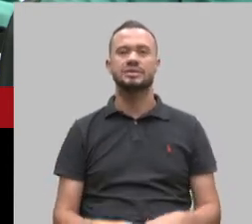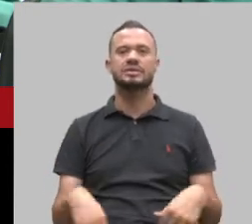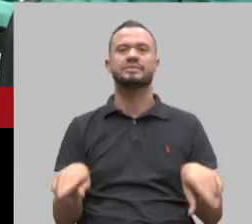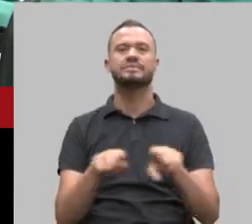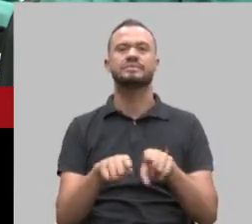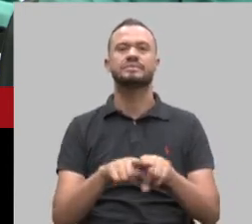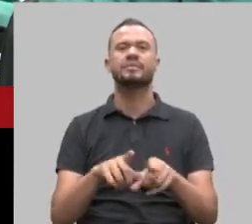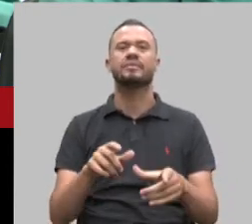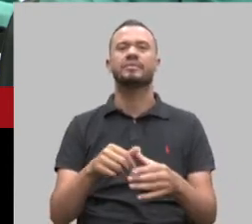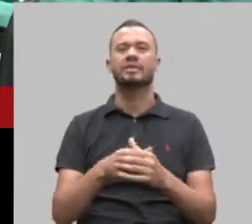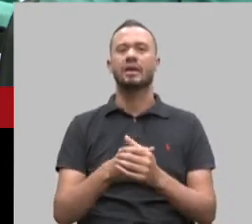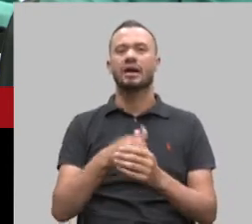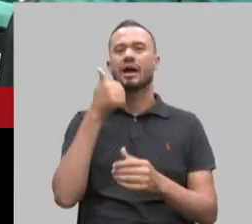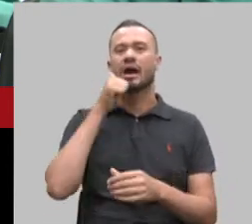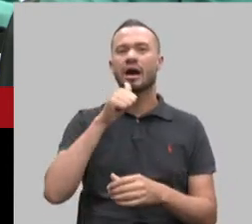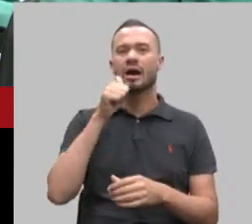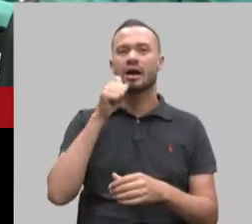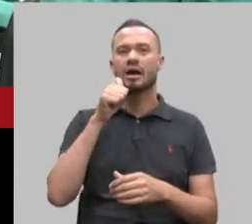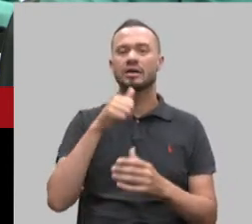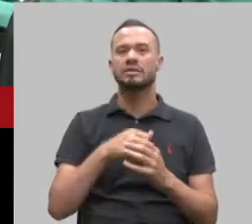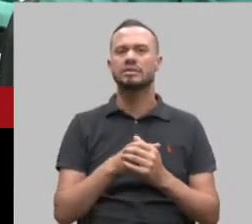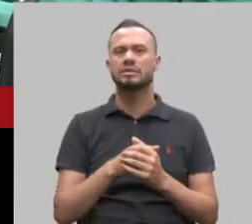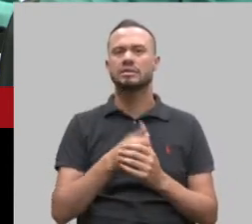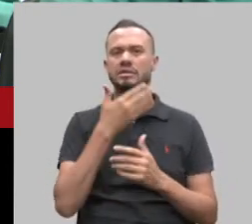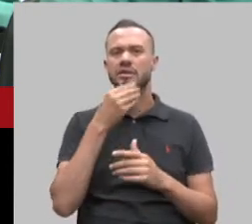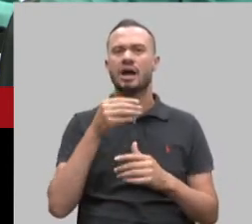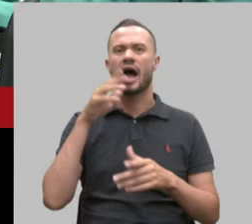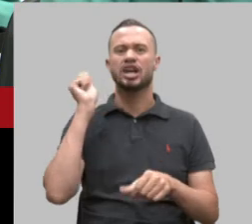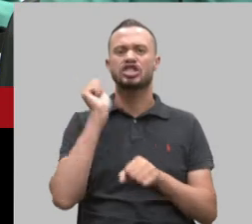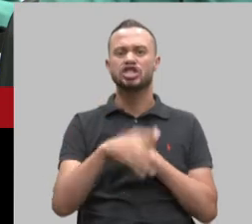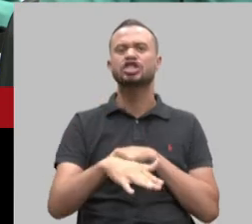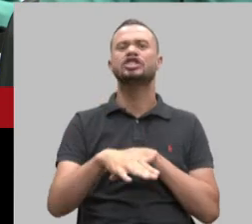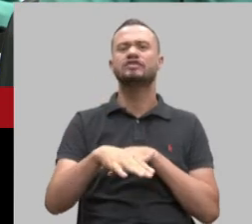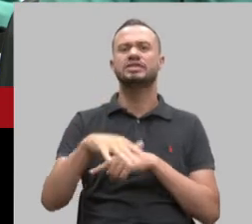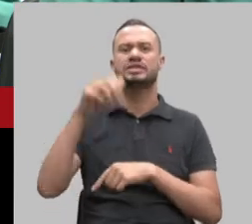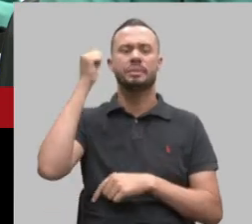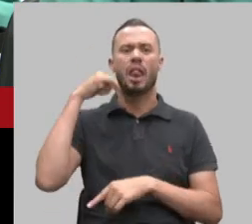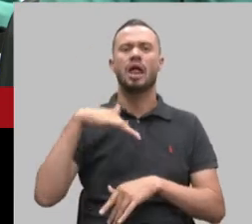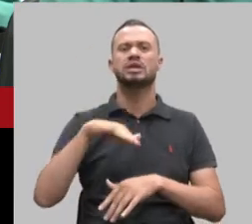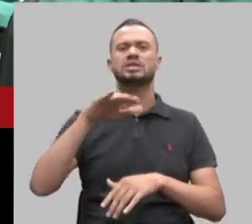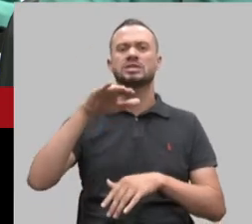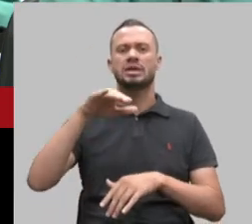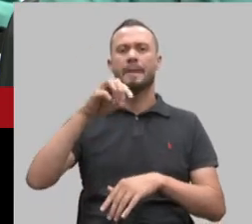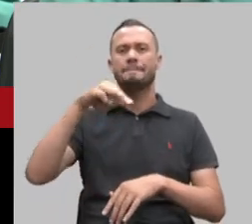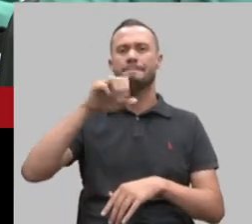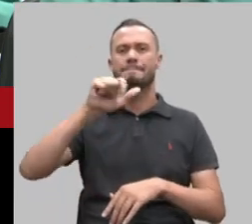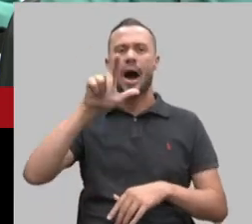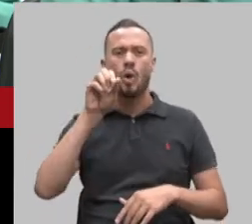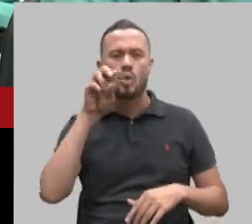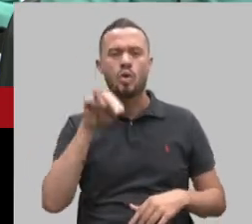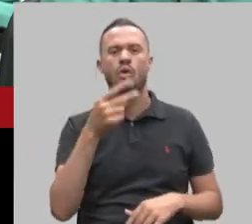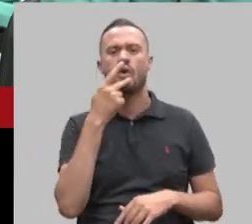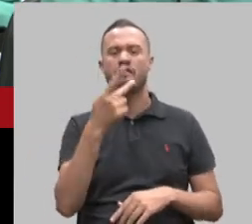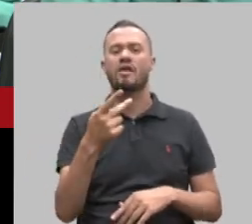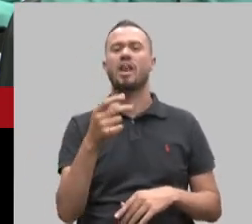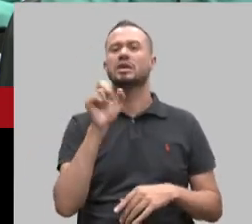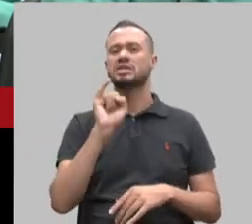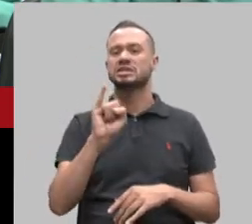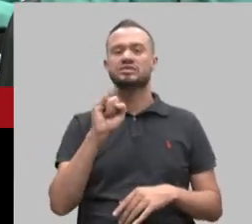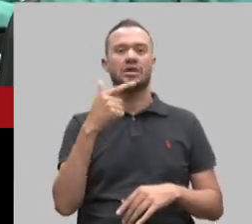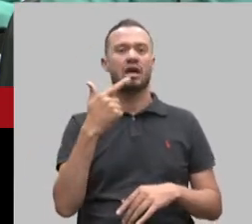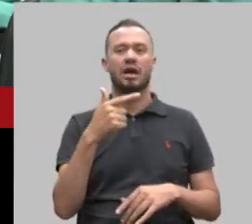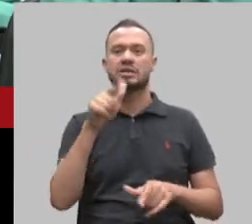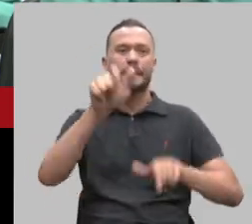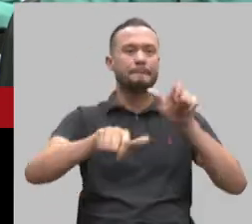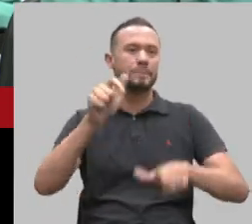afrodescendente o ativista afrodescendente dos direitos humanos malc se você não recebe Nenhuma crítica